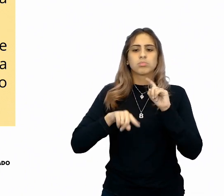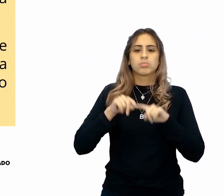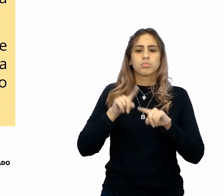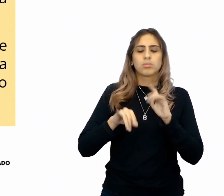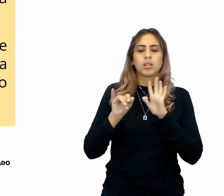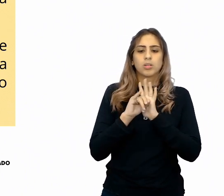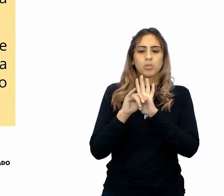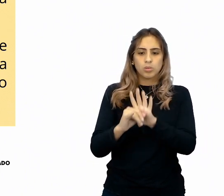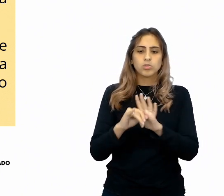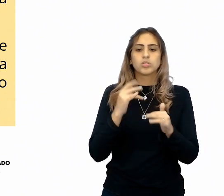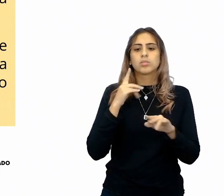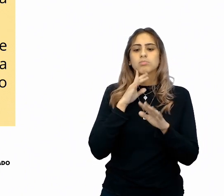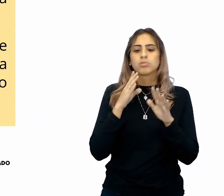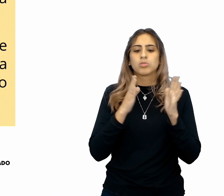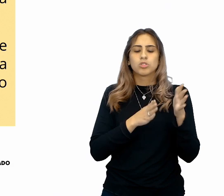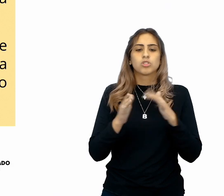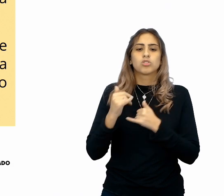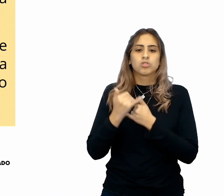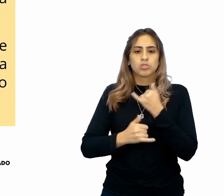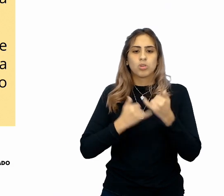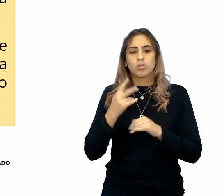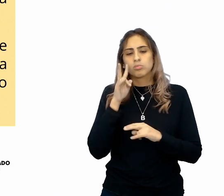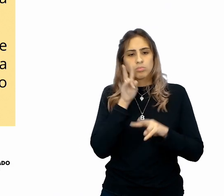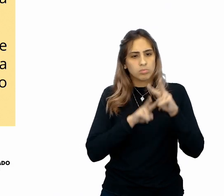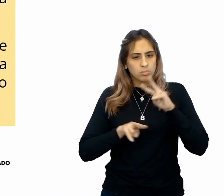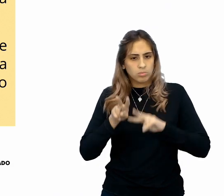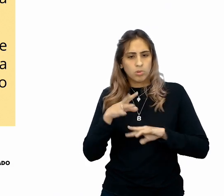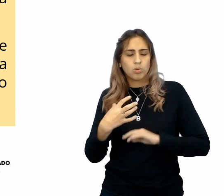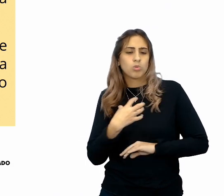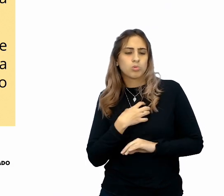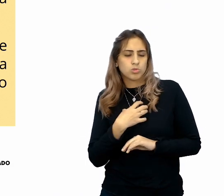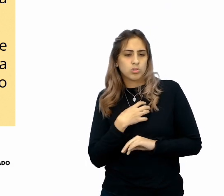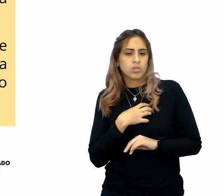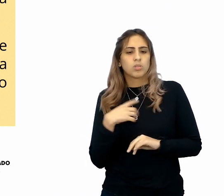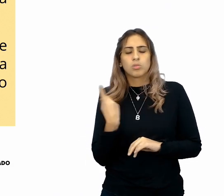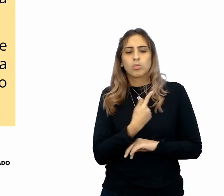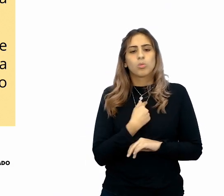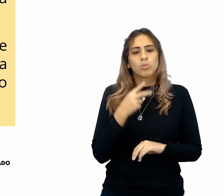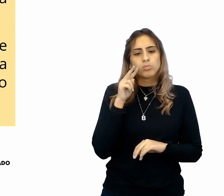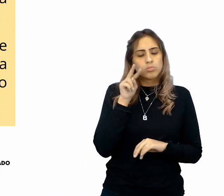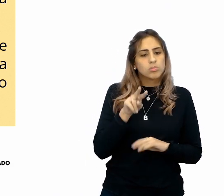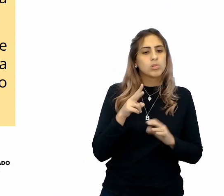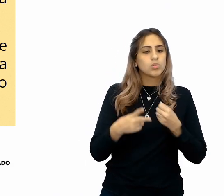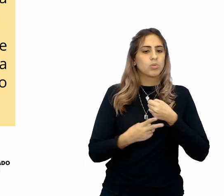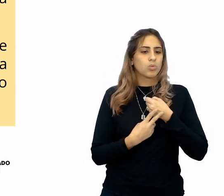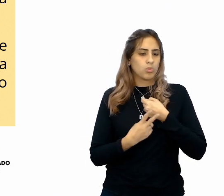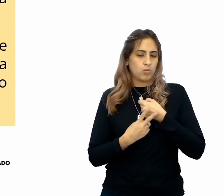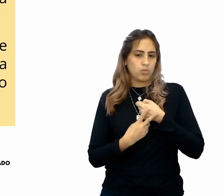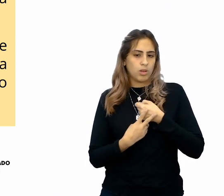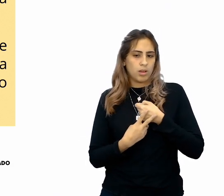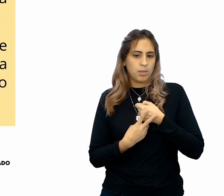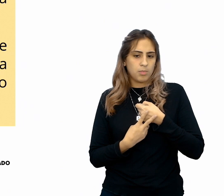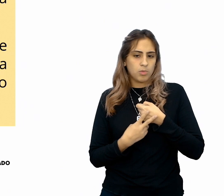instruções, etapas de jogos, vamos observar o estilo, e aí nós observamos os verbos no imperativo e